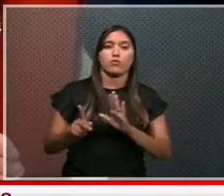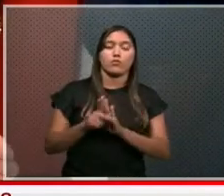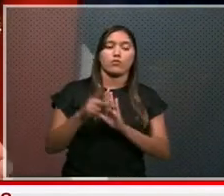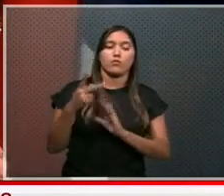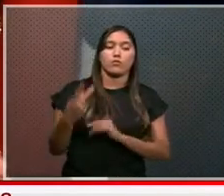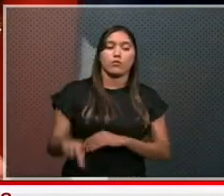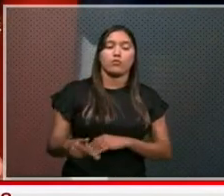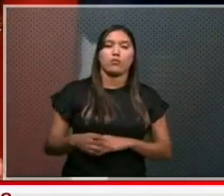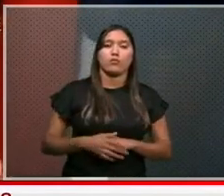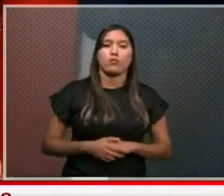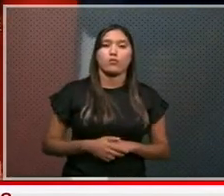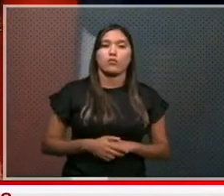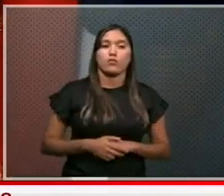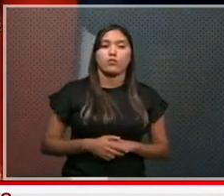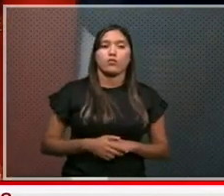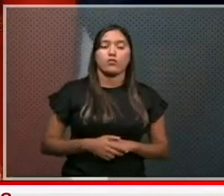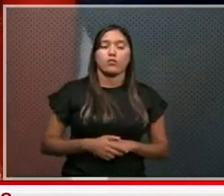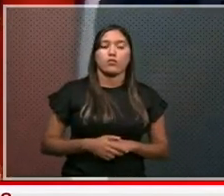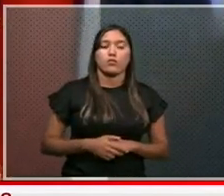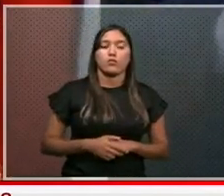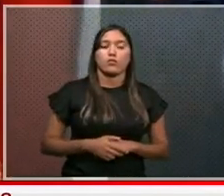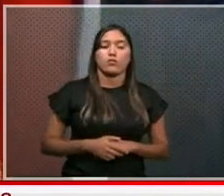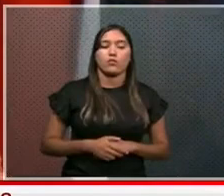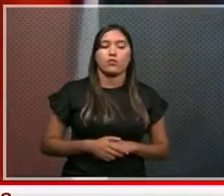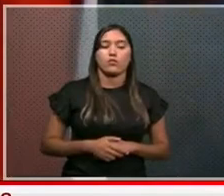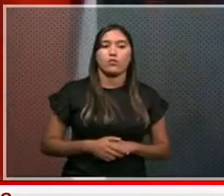faepa afetagri